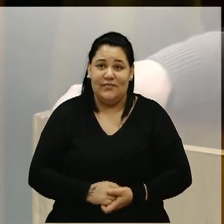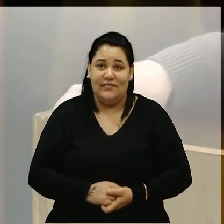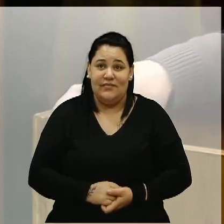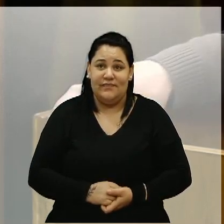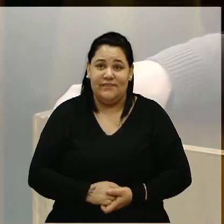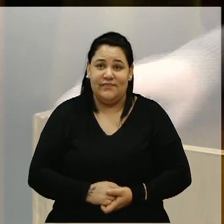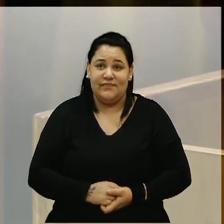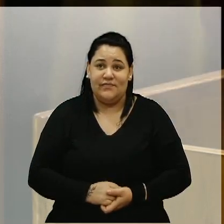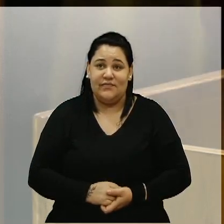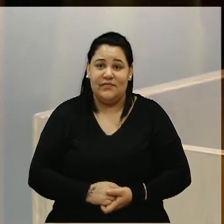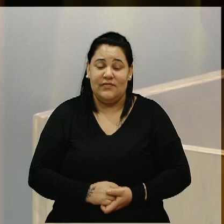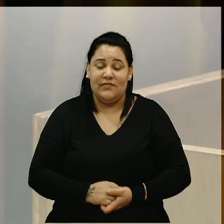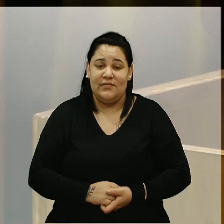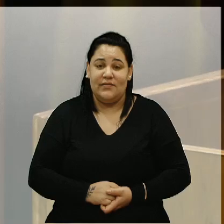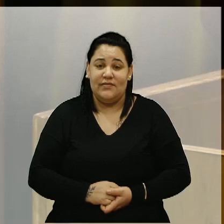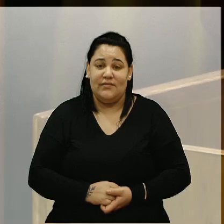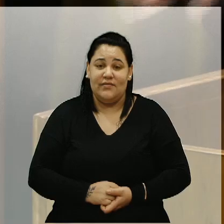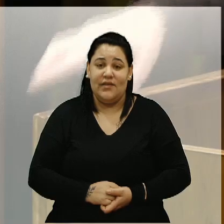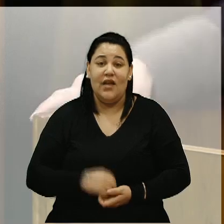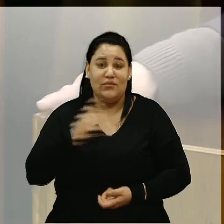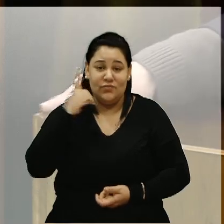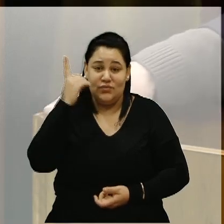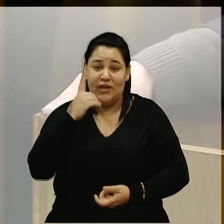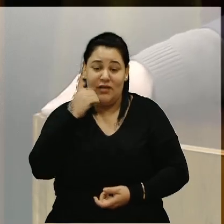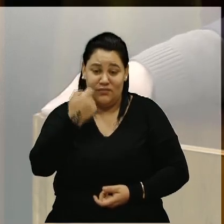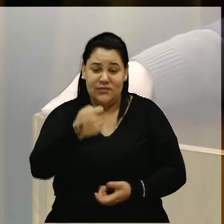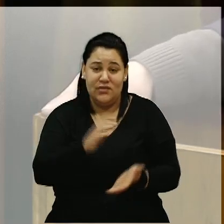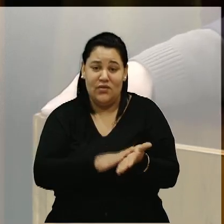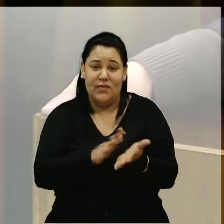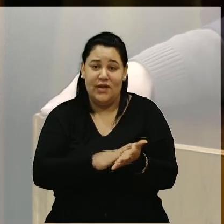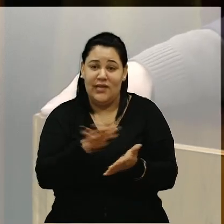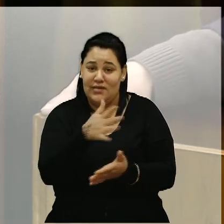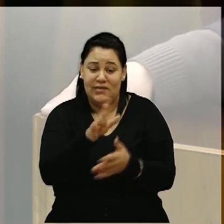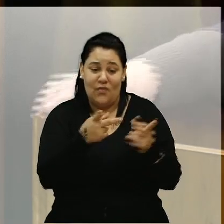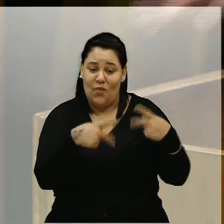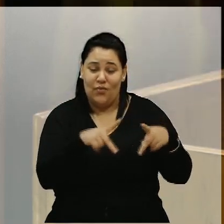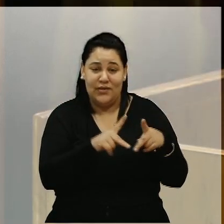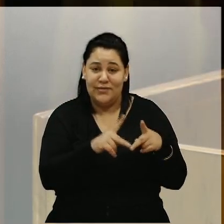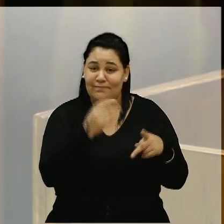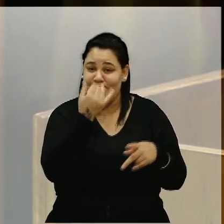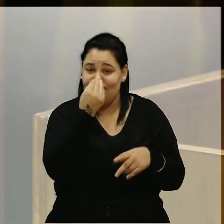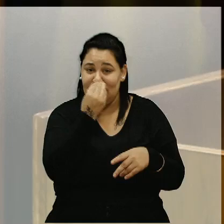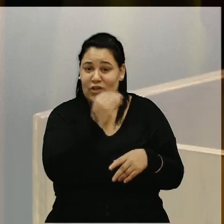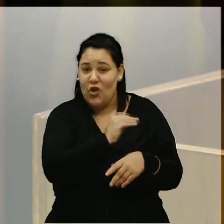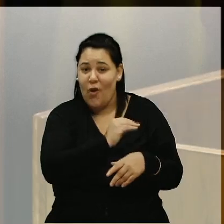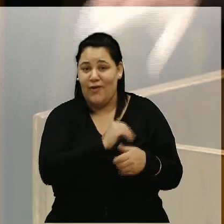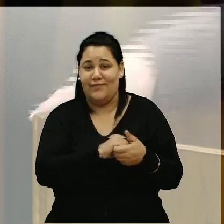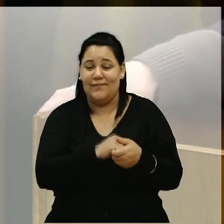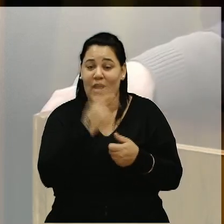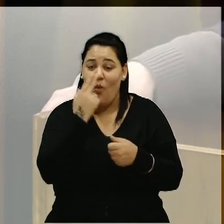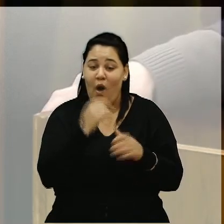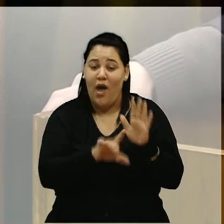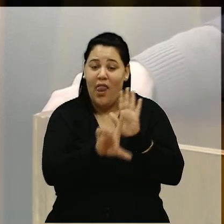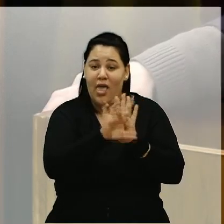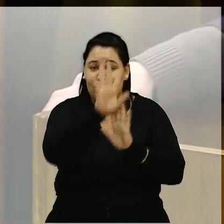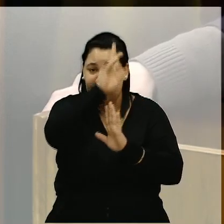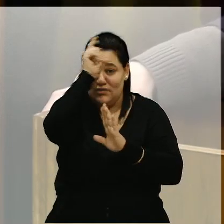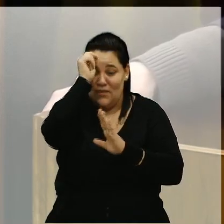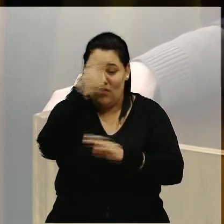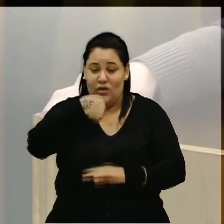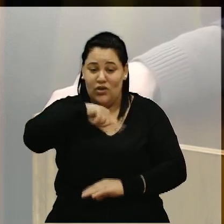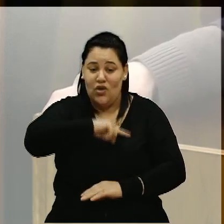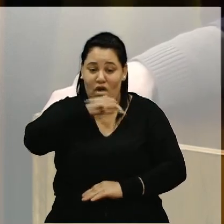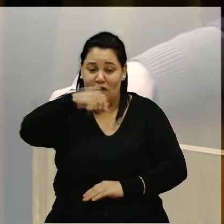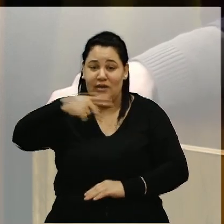tem que ser cobrado e passa despercebidos pela população. É igual às nossas leis municipais que nós aqui,